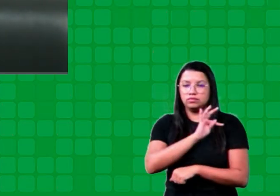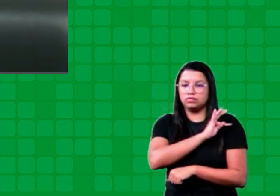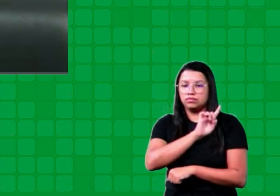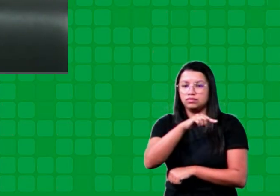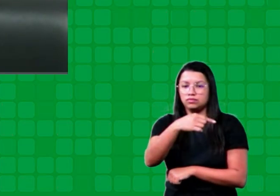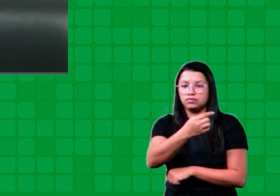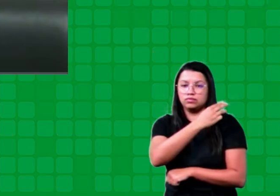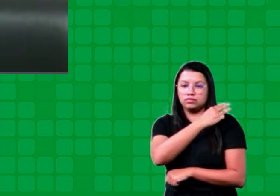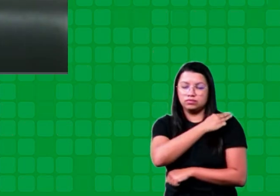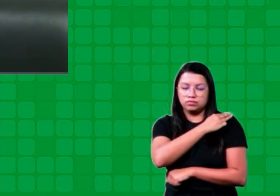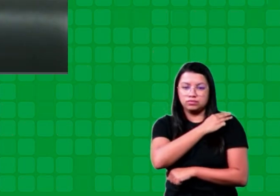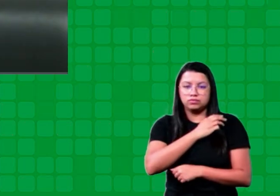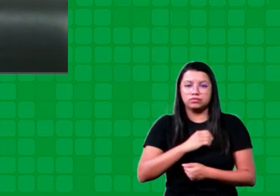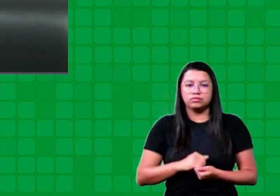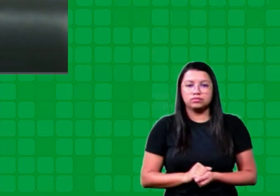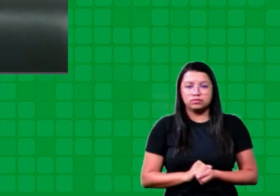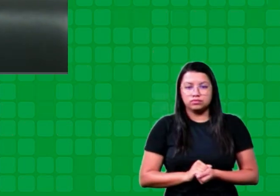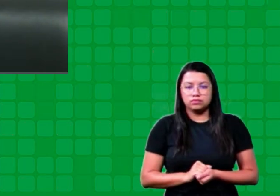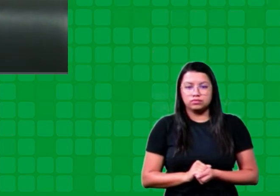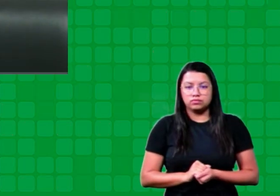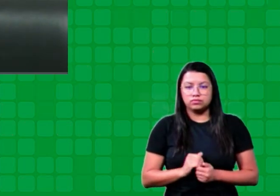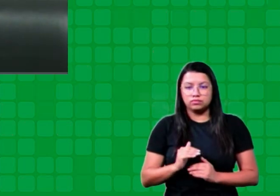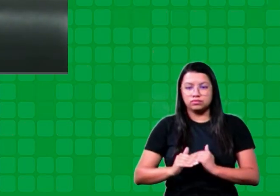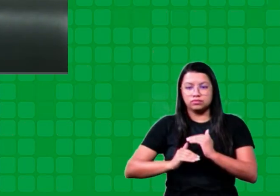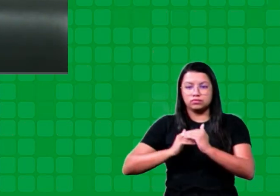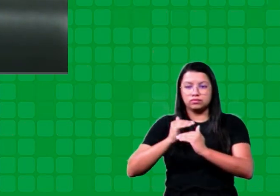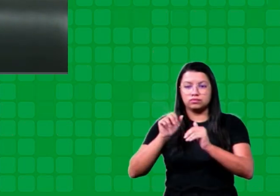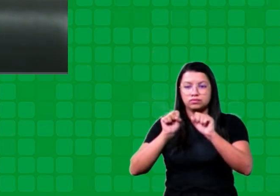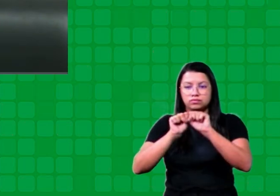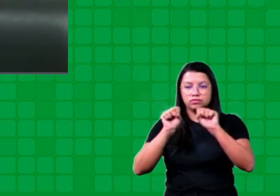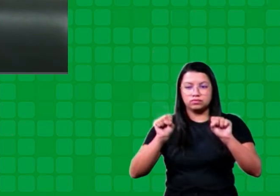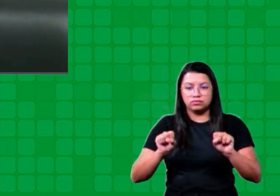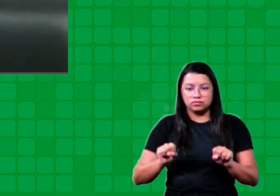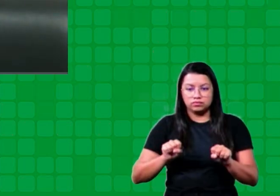ao ensino médio em desenvolvimento de sistemas